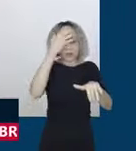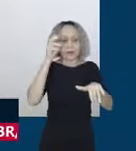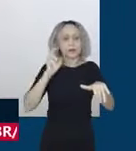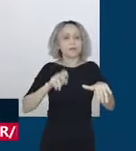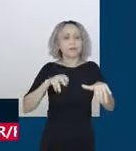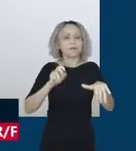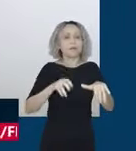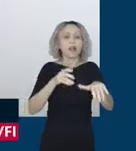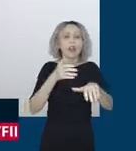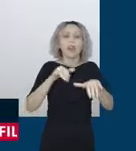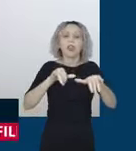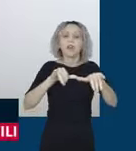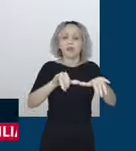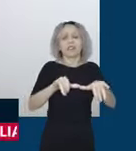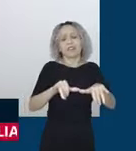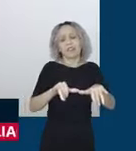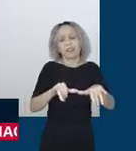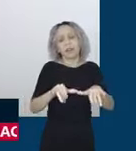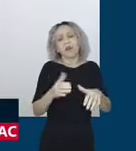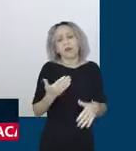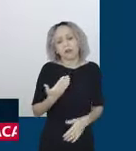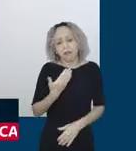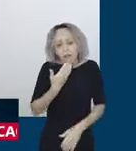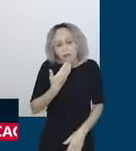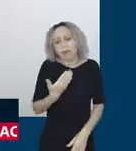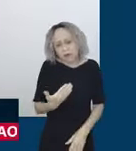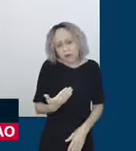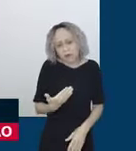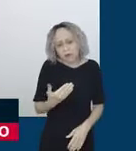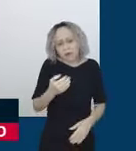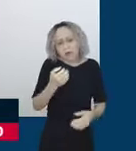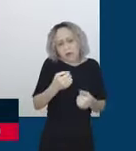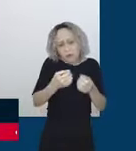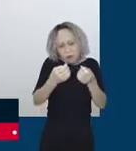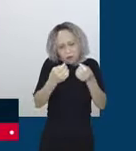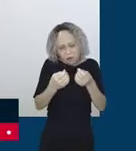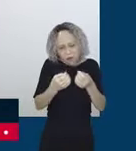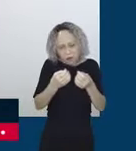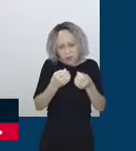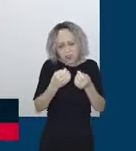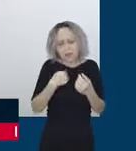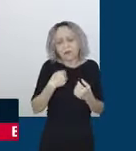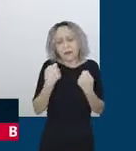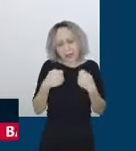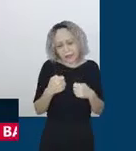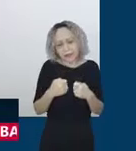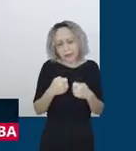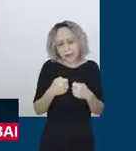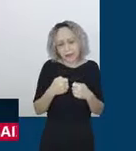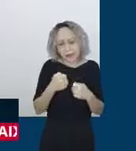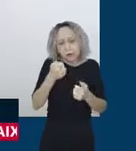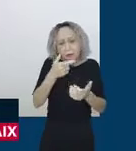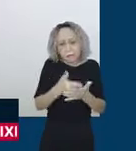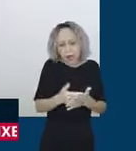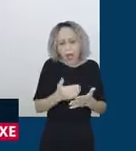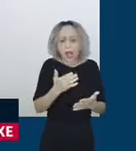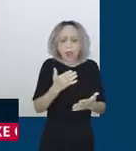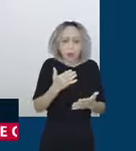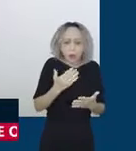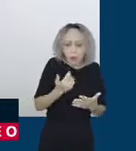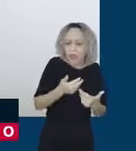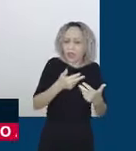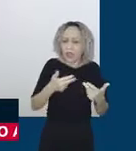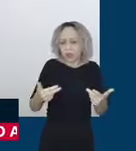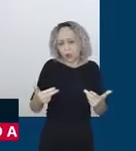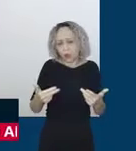não tem alimentos para a família. Então, a antecipação do 13º, ela ajuda também a maioria dos municípios